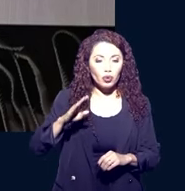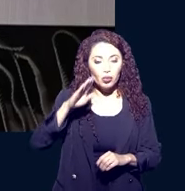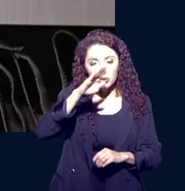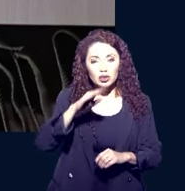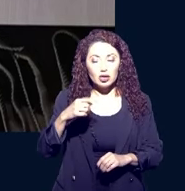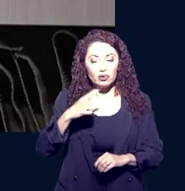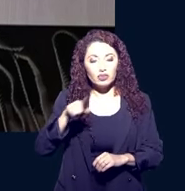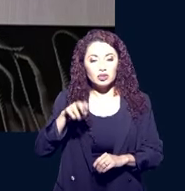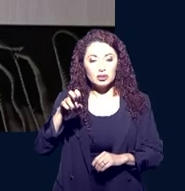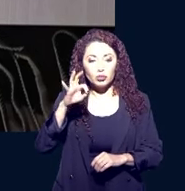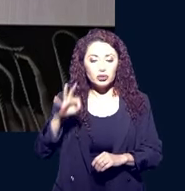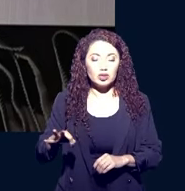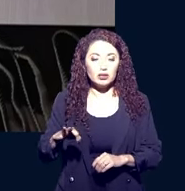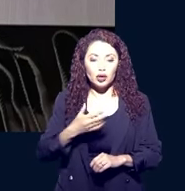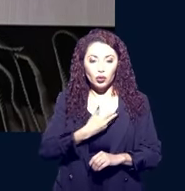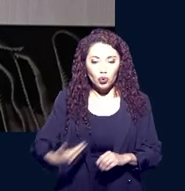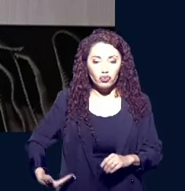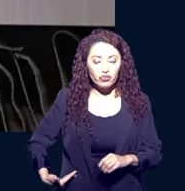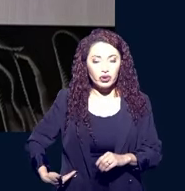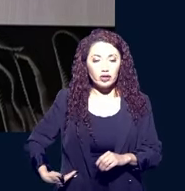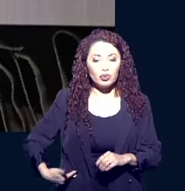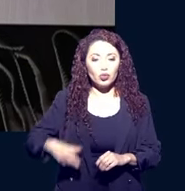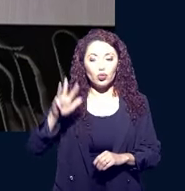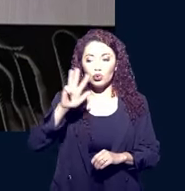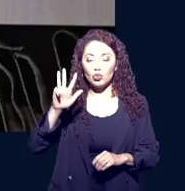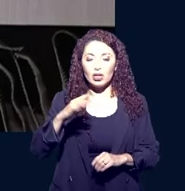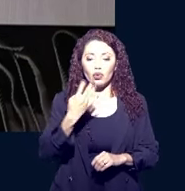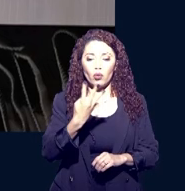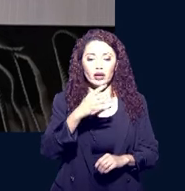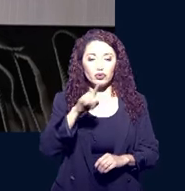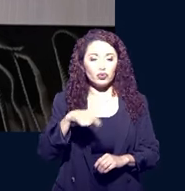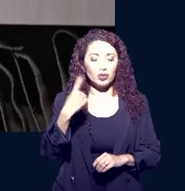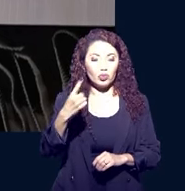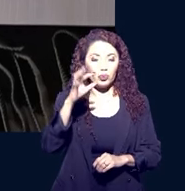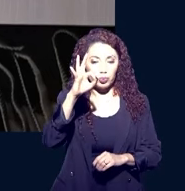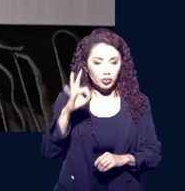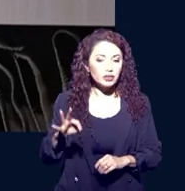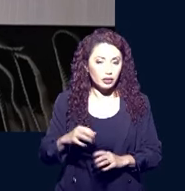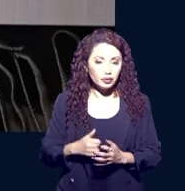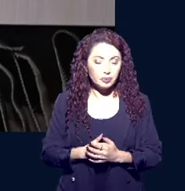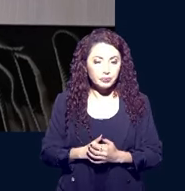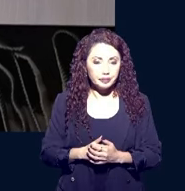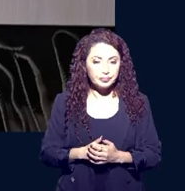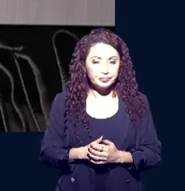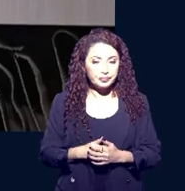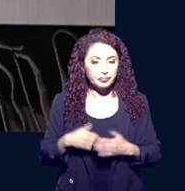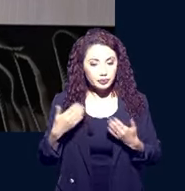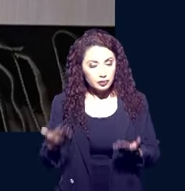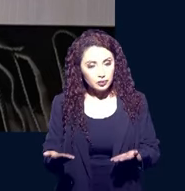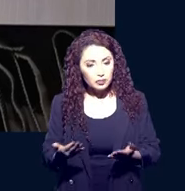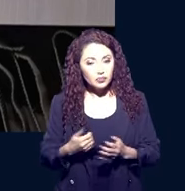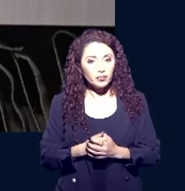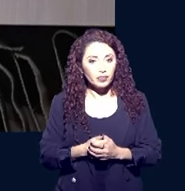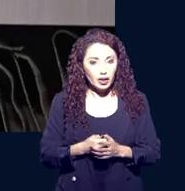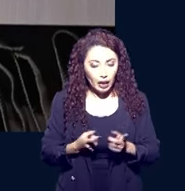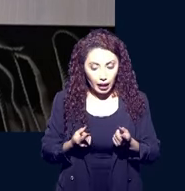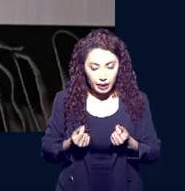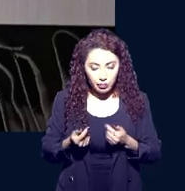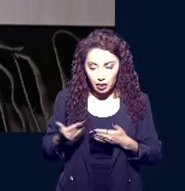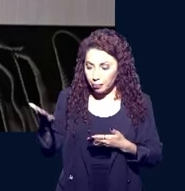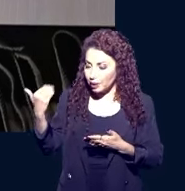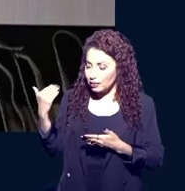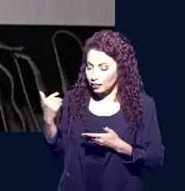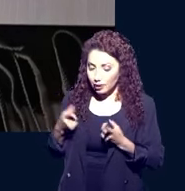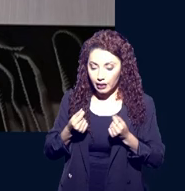média dos governos Lula 4,1 embora a rentabilidade passada não seja garantia de rentabilidade Futura é